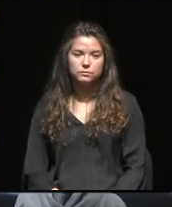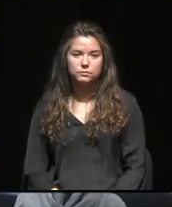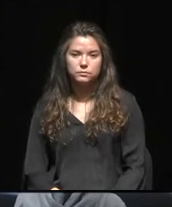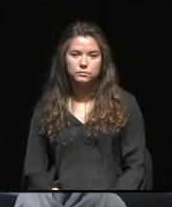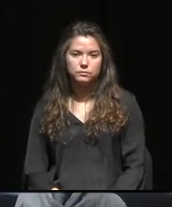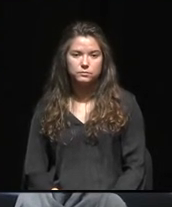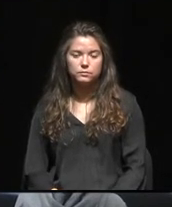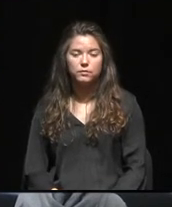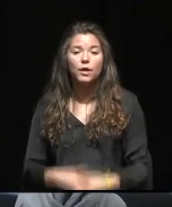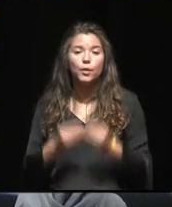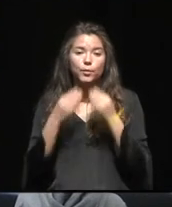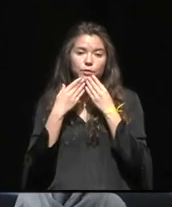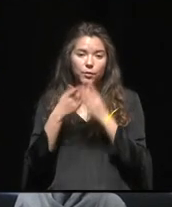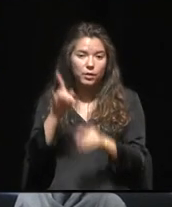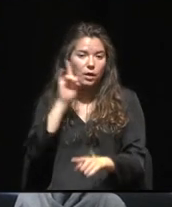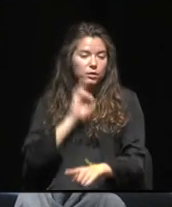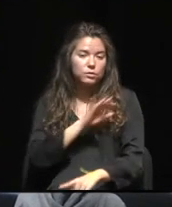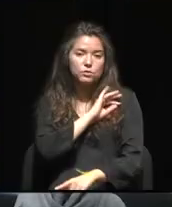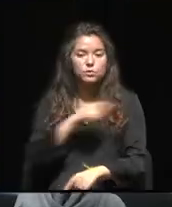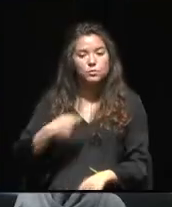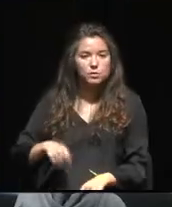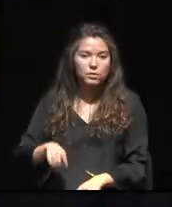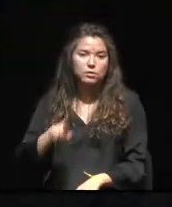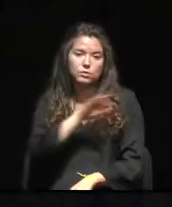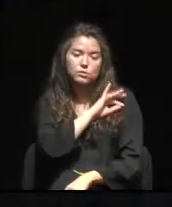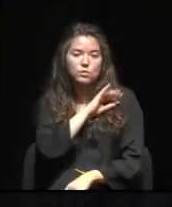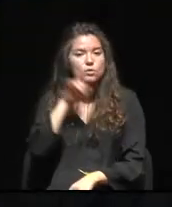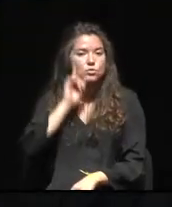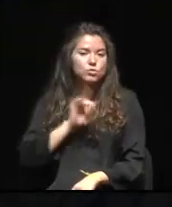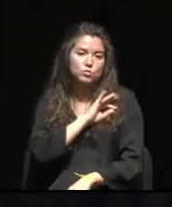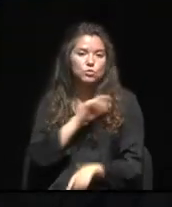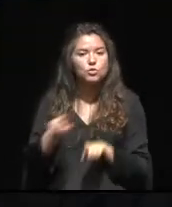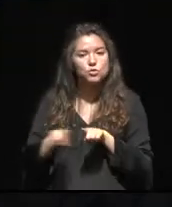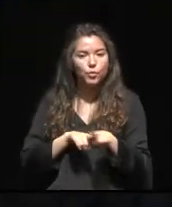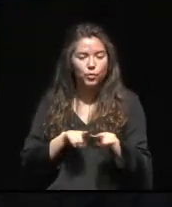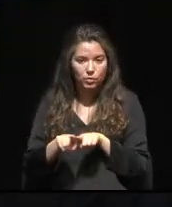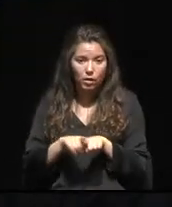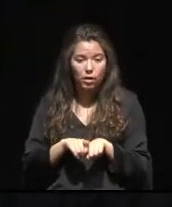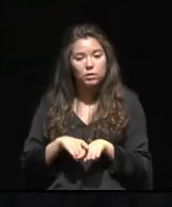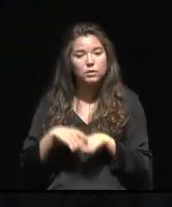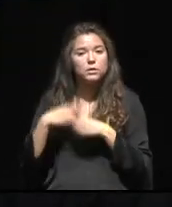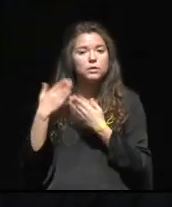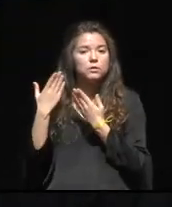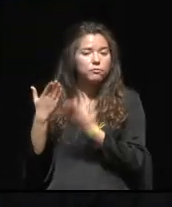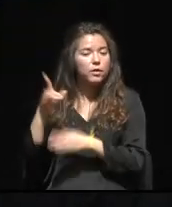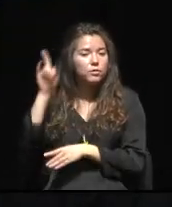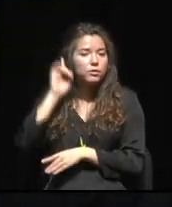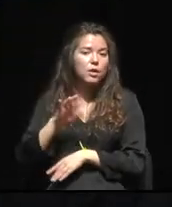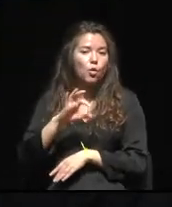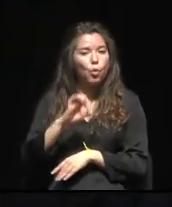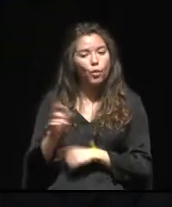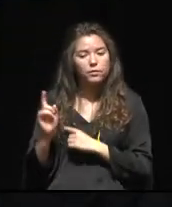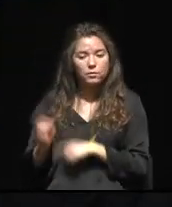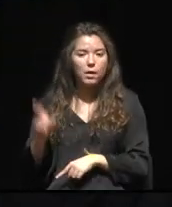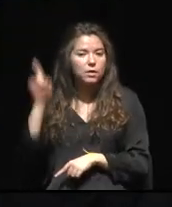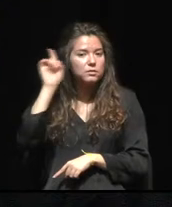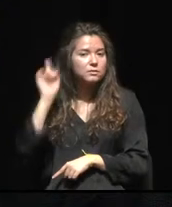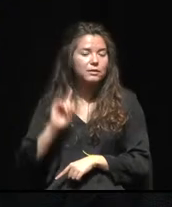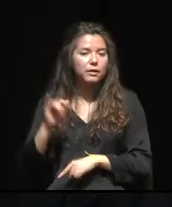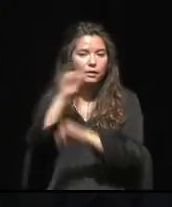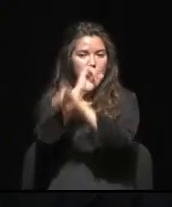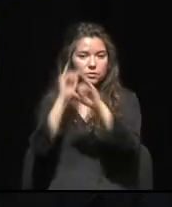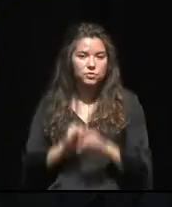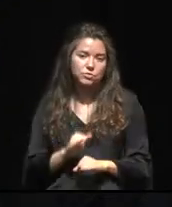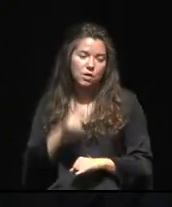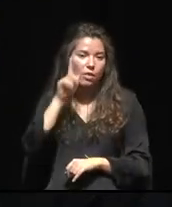voto muito obrigada senhora Presidente senhores e senhores deputados celebrou-se dia de Março o dia internacional da mulher uma data